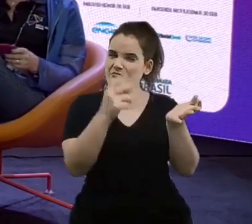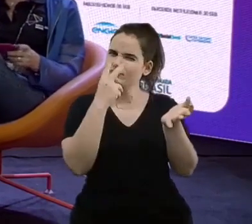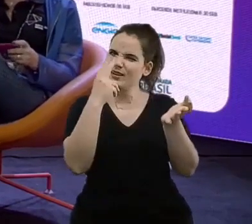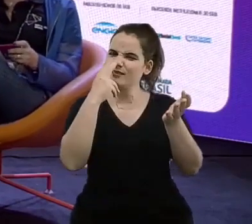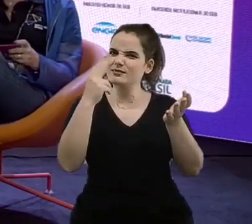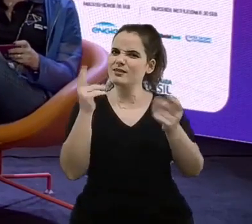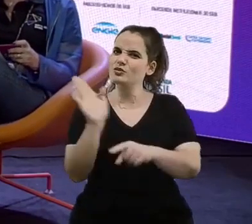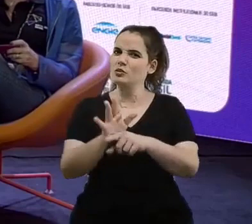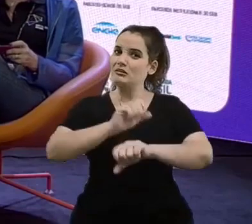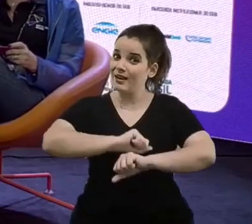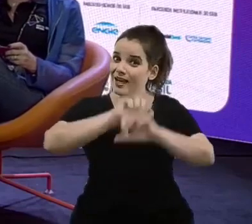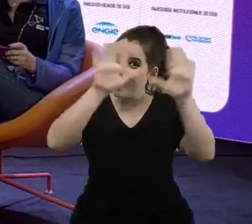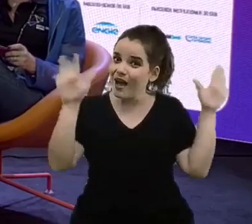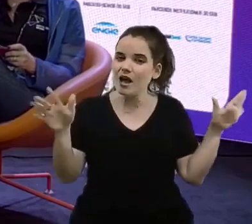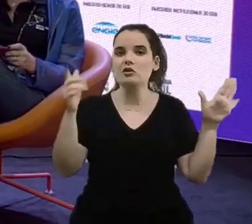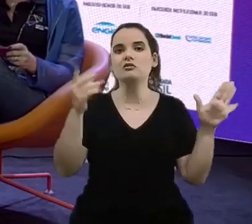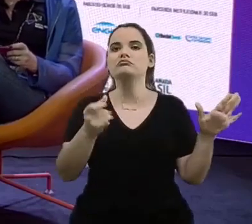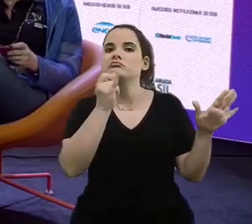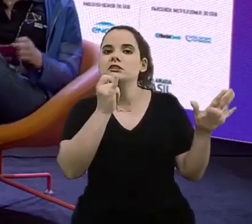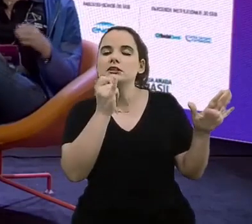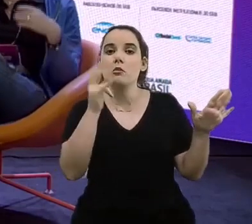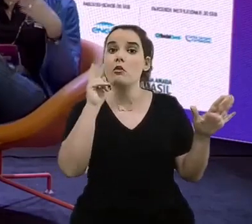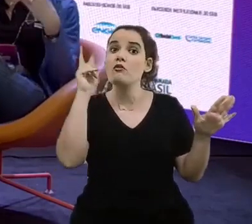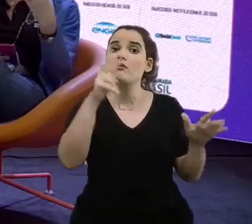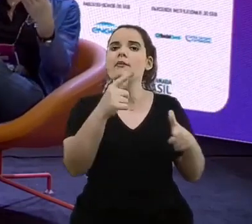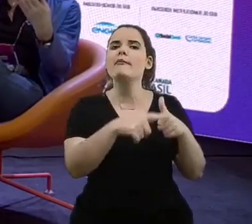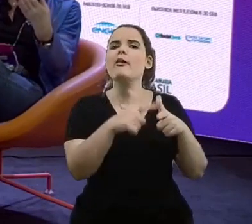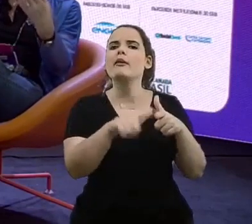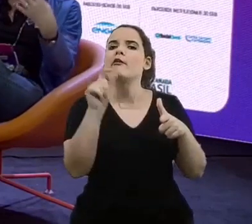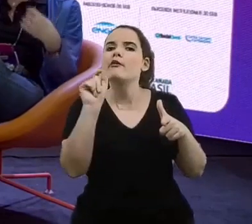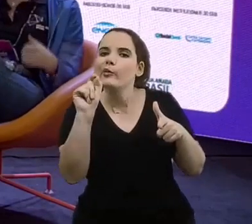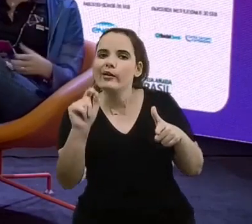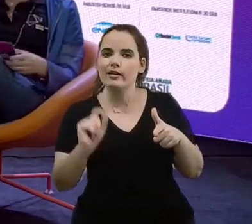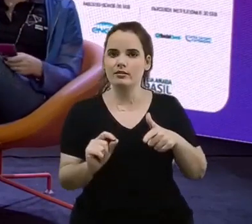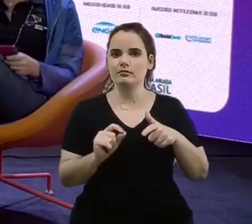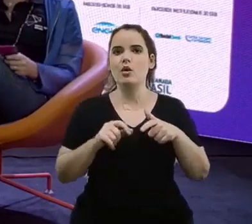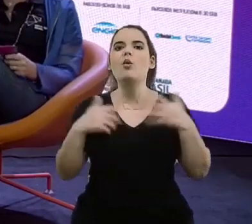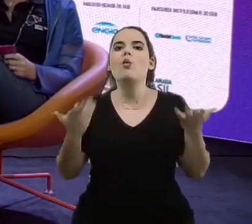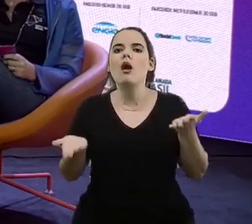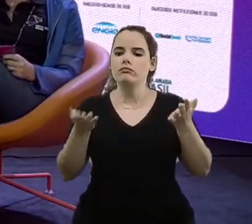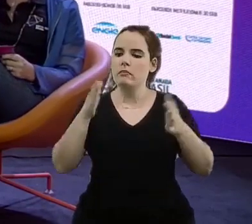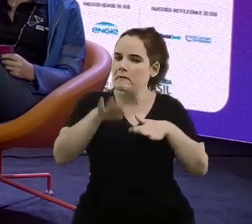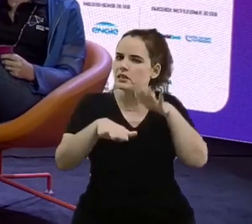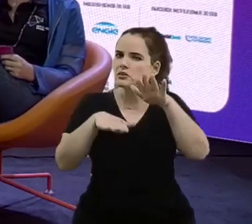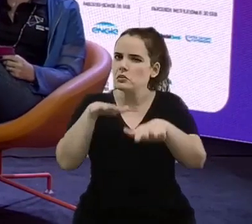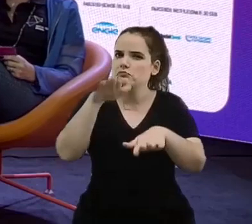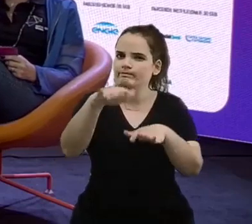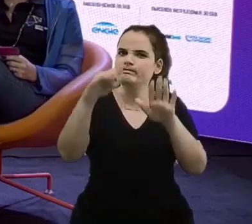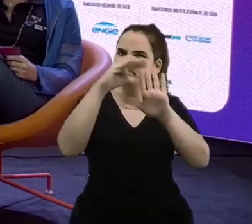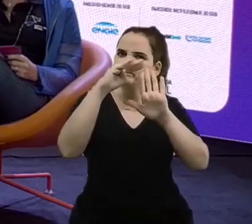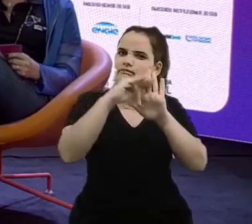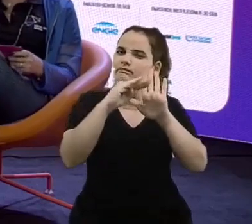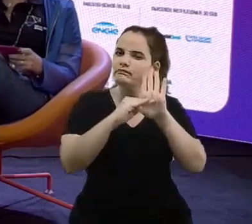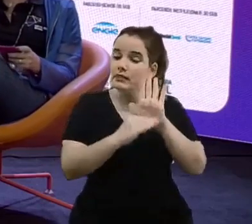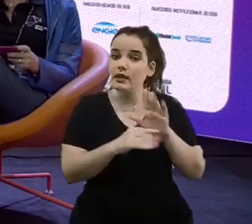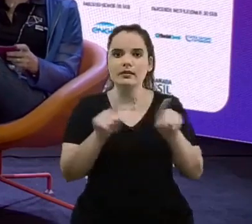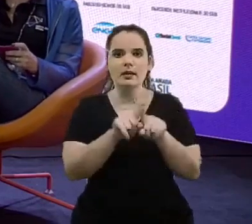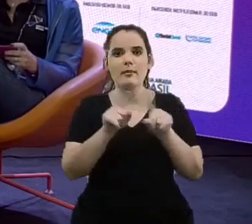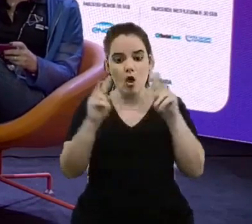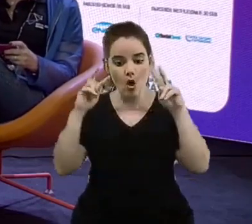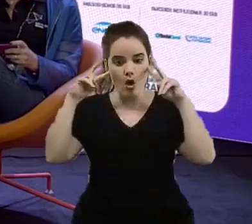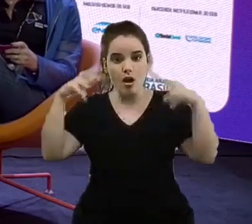fizesse sentido. Foi muito importante também ter uma comunicação direta entre técnicos e líderes e os gestores, né? Porque